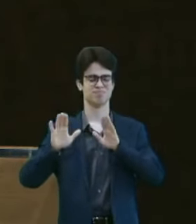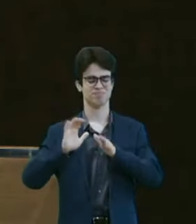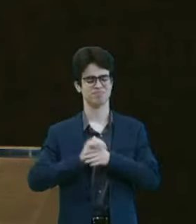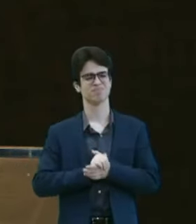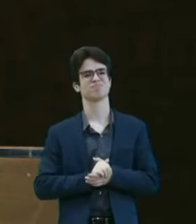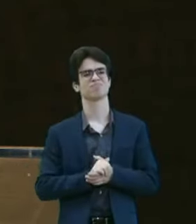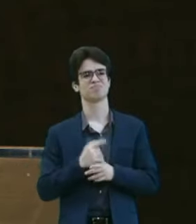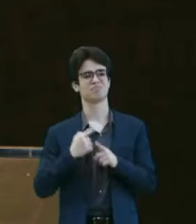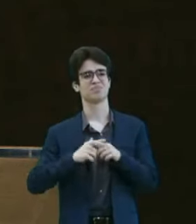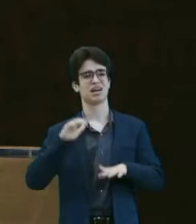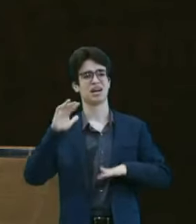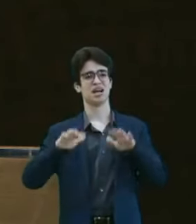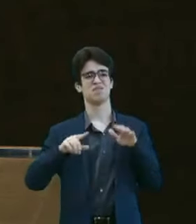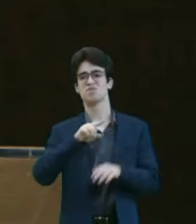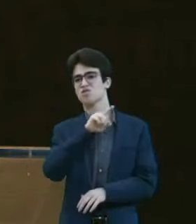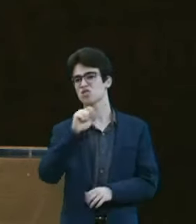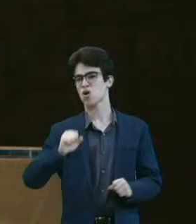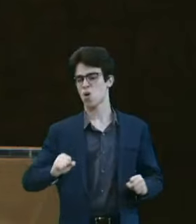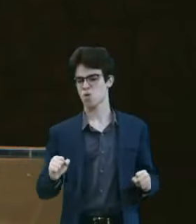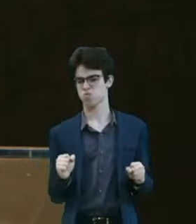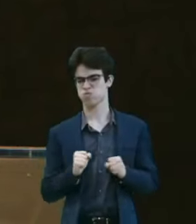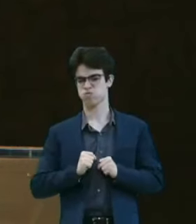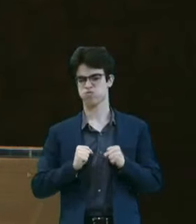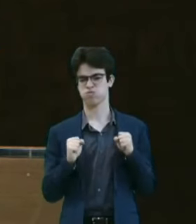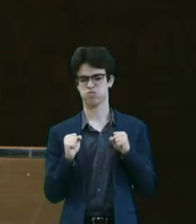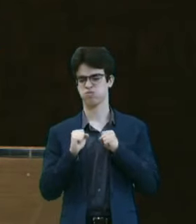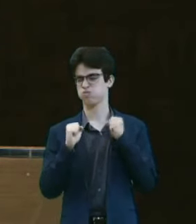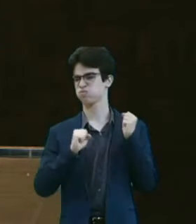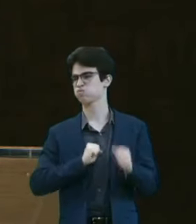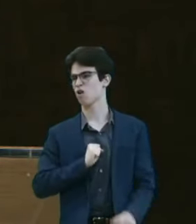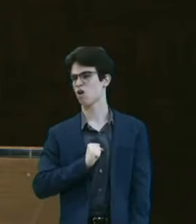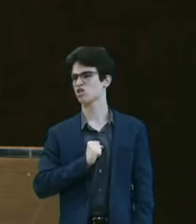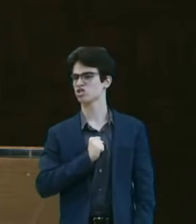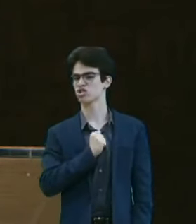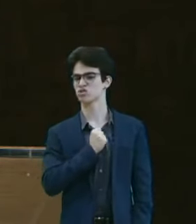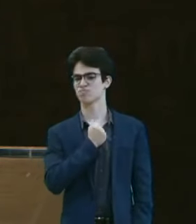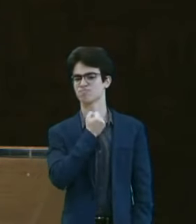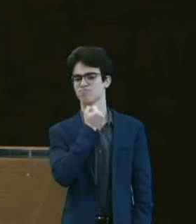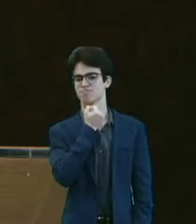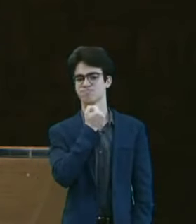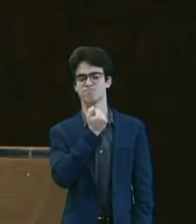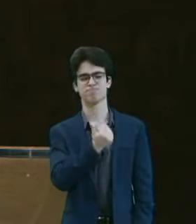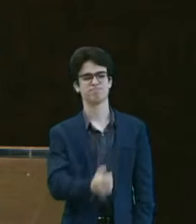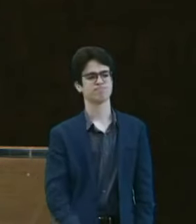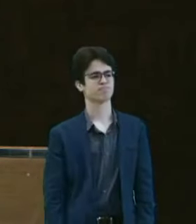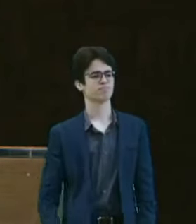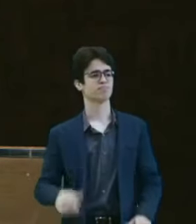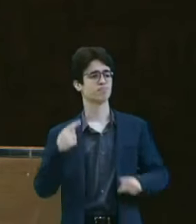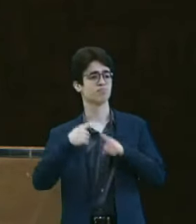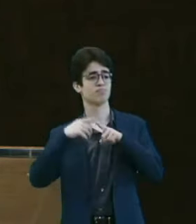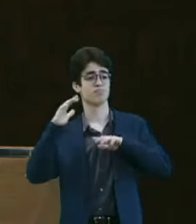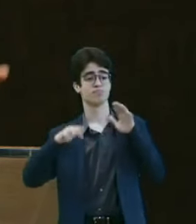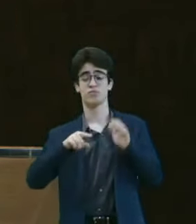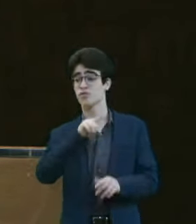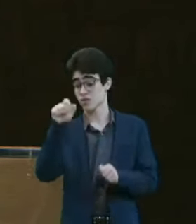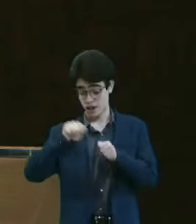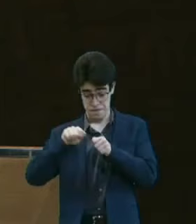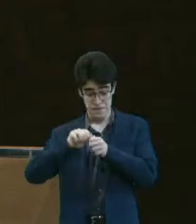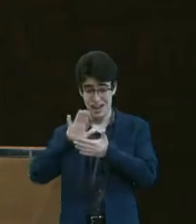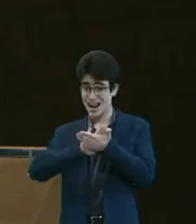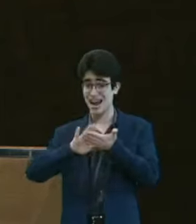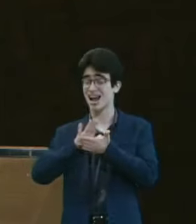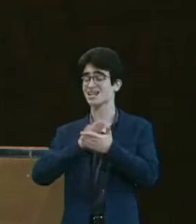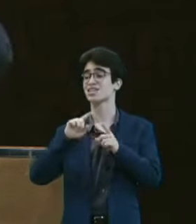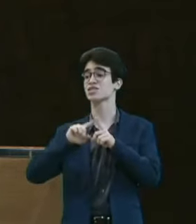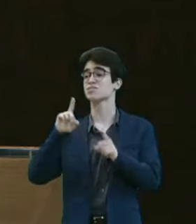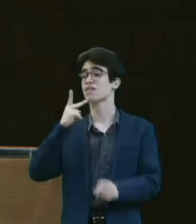Talvez o ódio tomou conta do seu coração. Às vezes você não fez algo, mas Jesus disse que